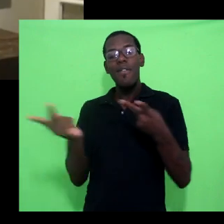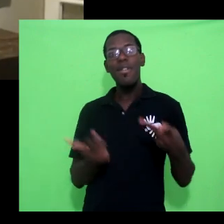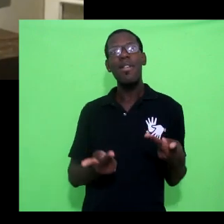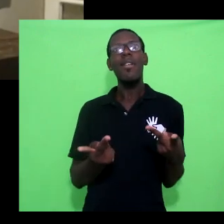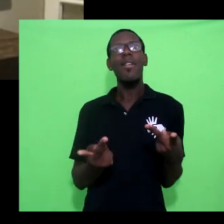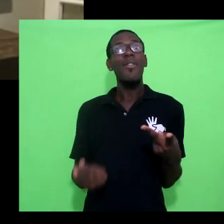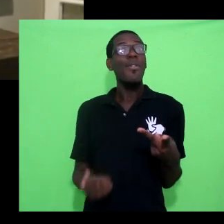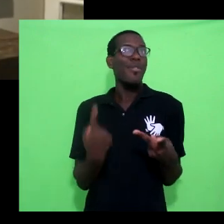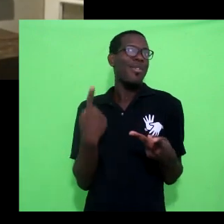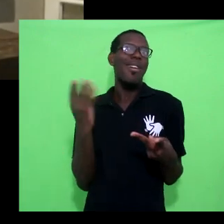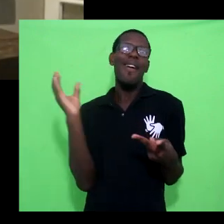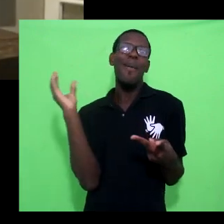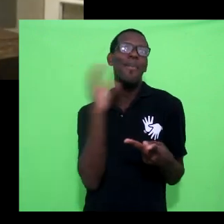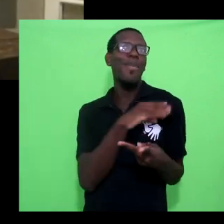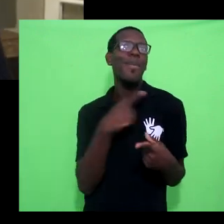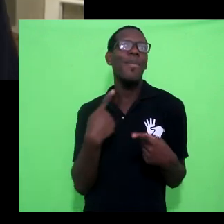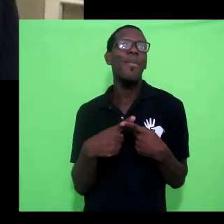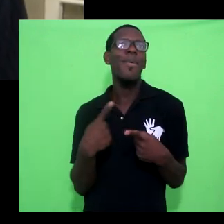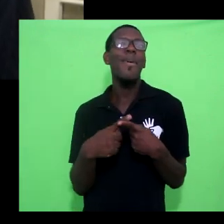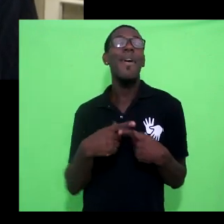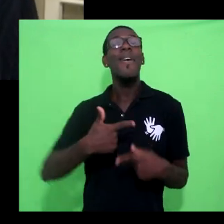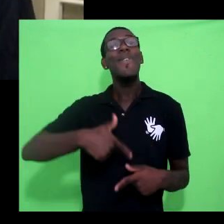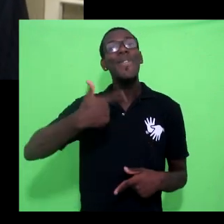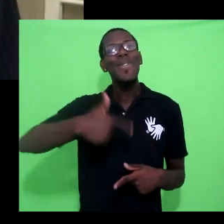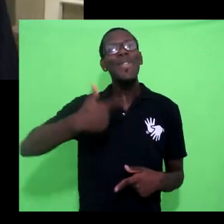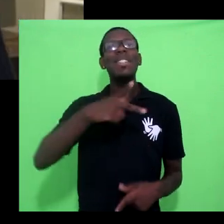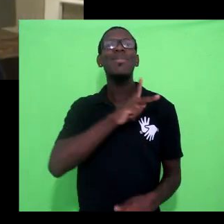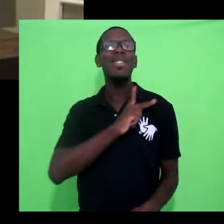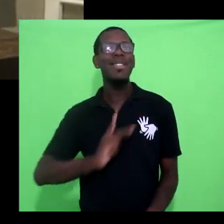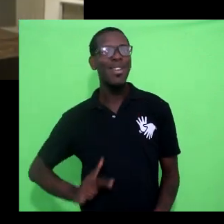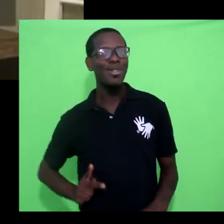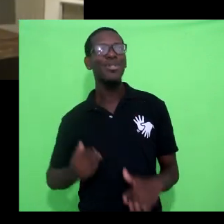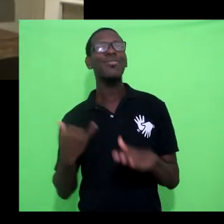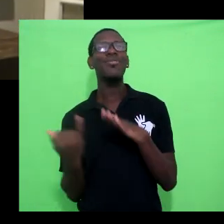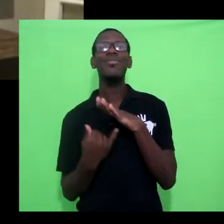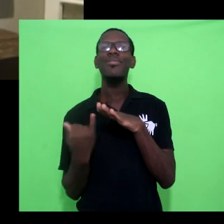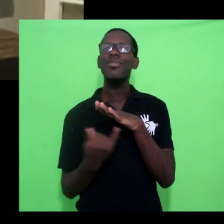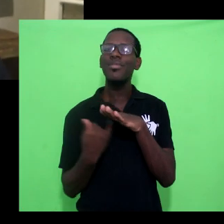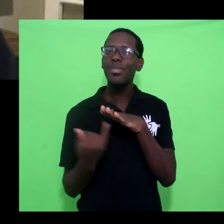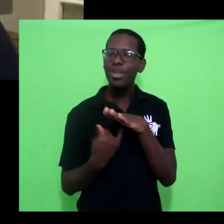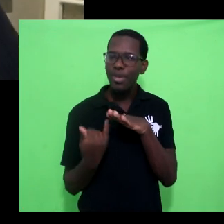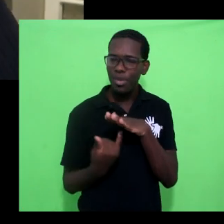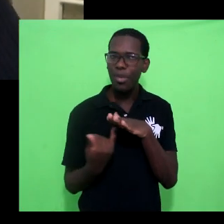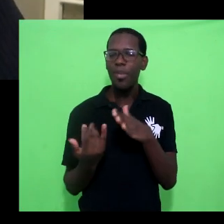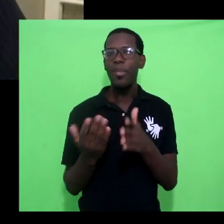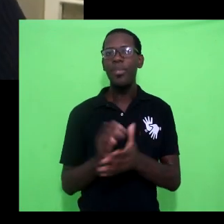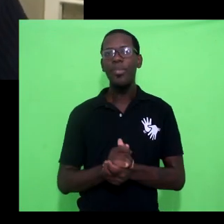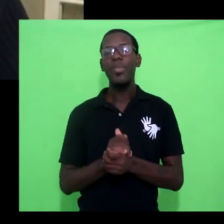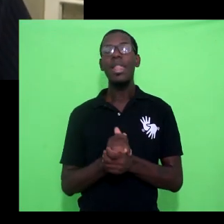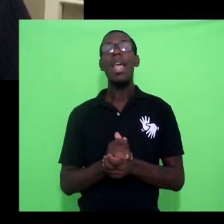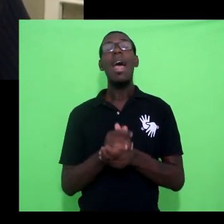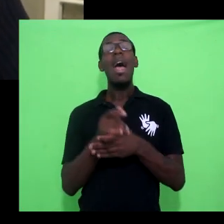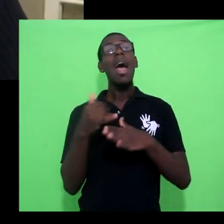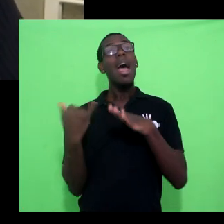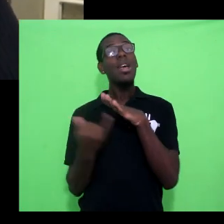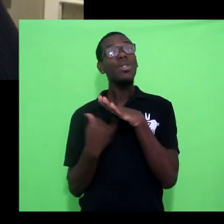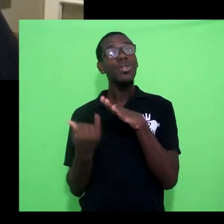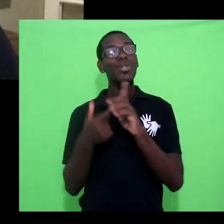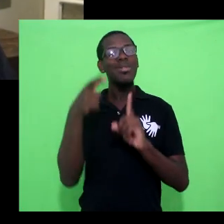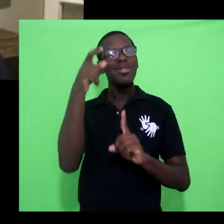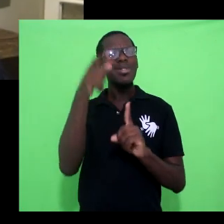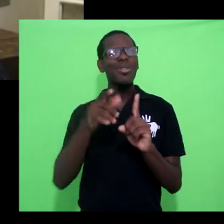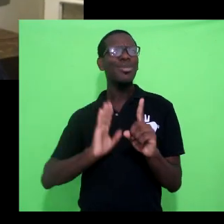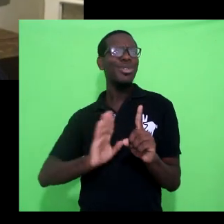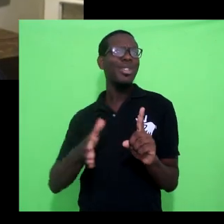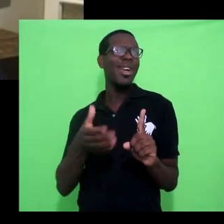foi um pulo e acabei me tornando vice-presidente do Instituto. O Instituto Histórico e Geográfico, ele é uma instituição já com